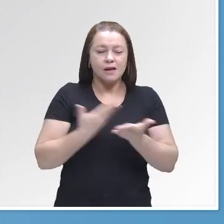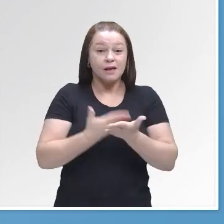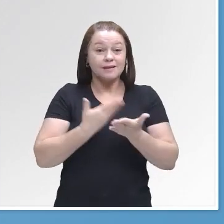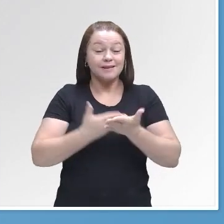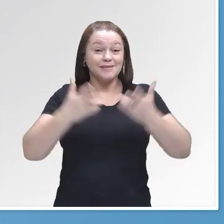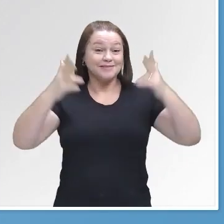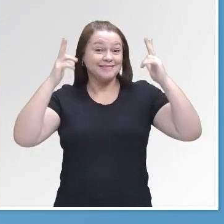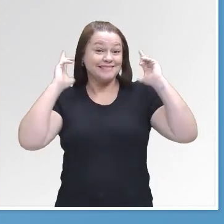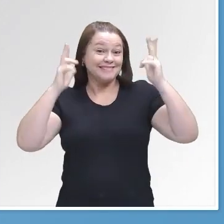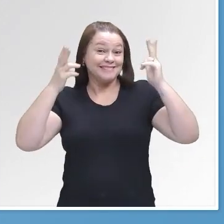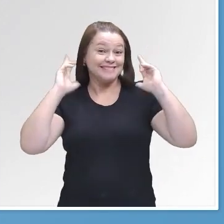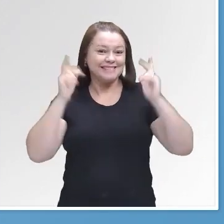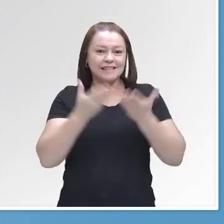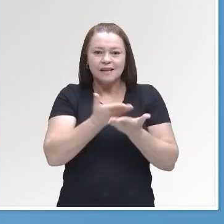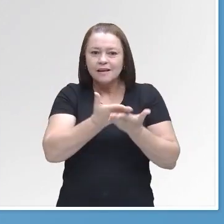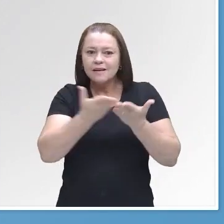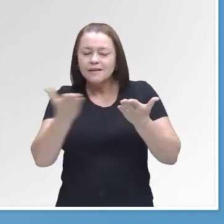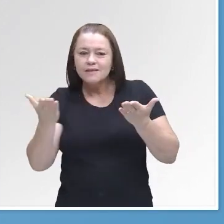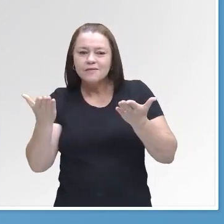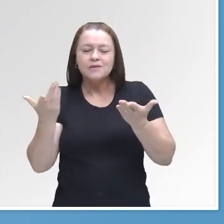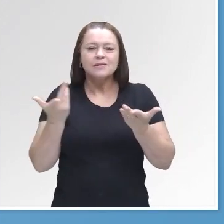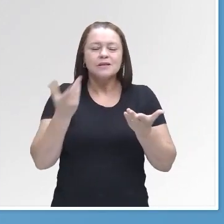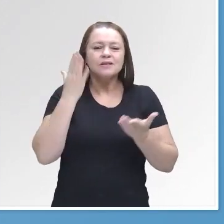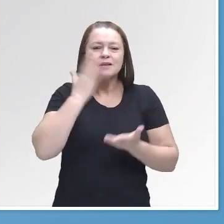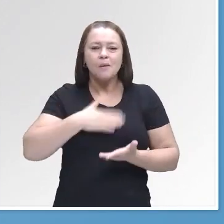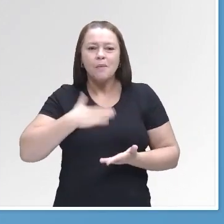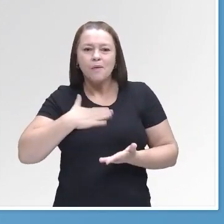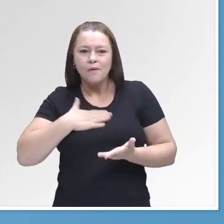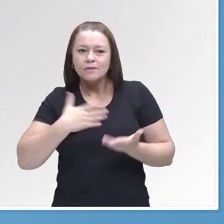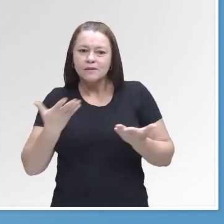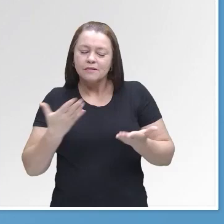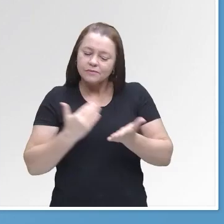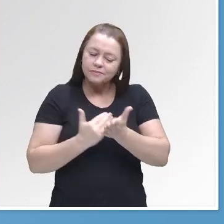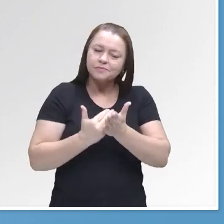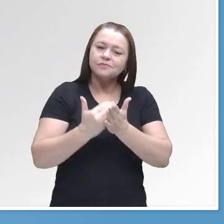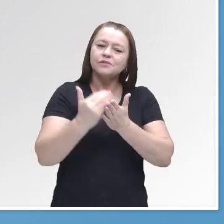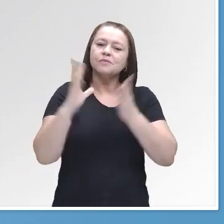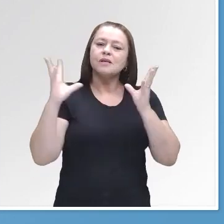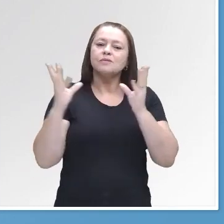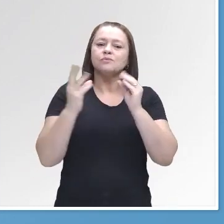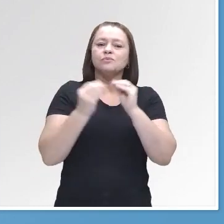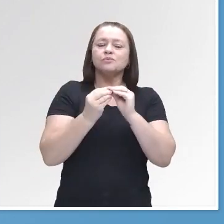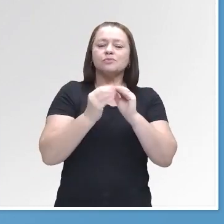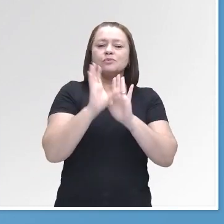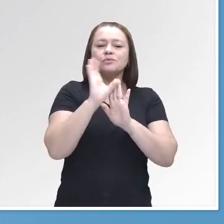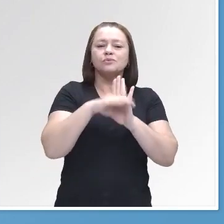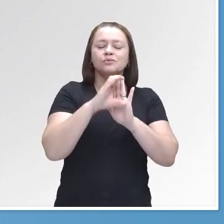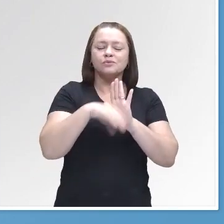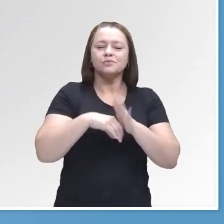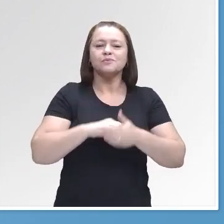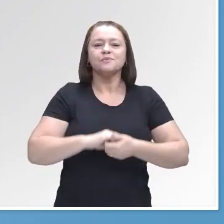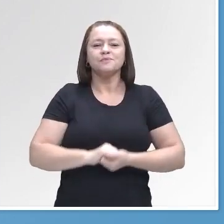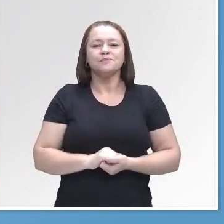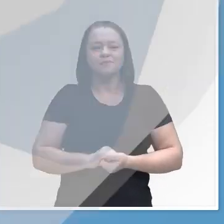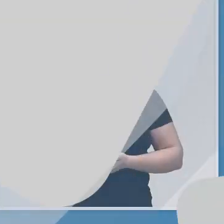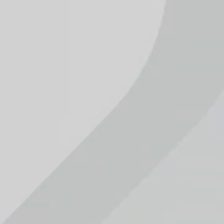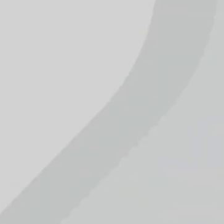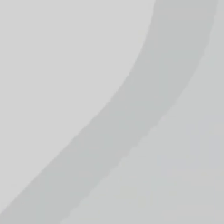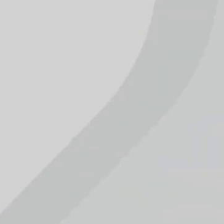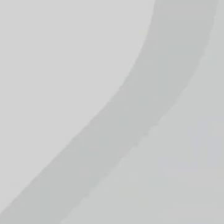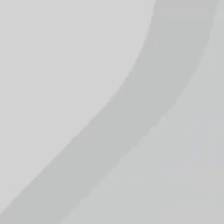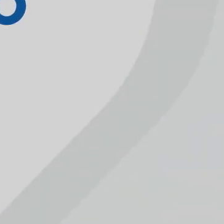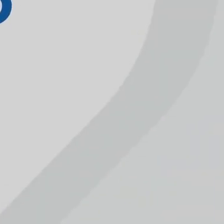animada que vocês estão participando. Então vamos agora iniciar o resumo do conteúdo.